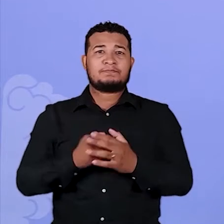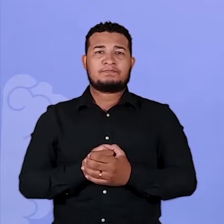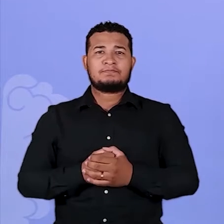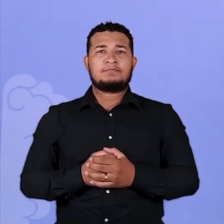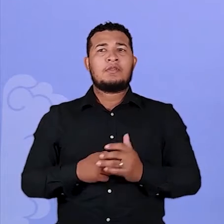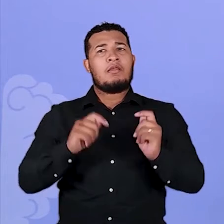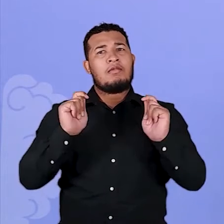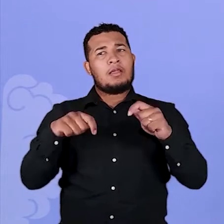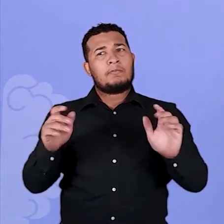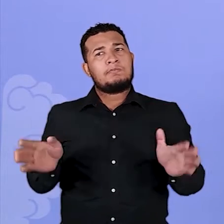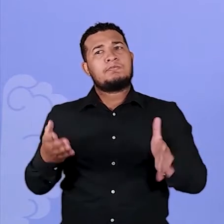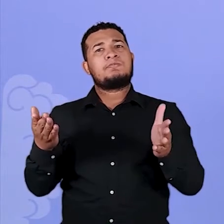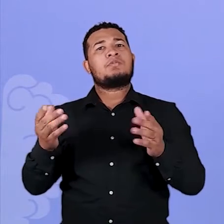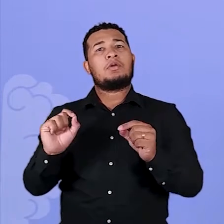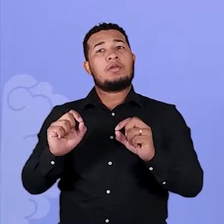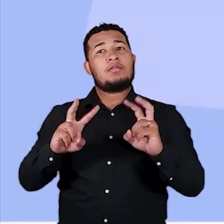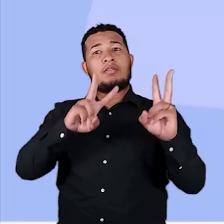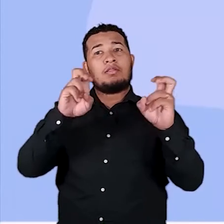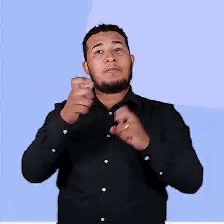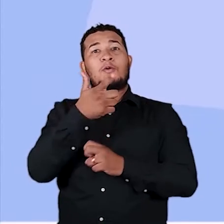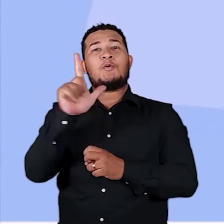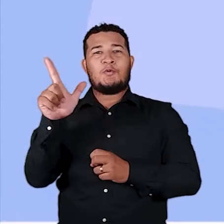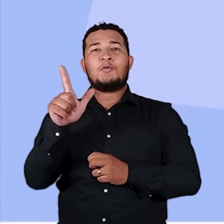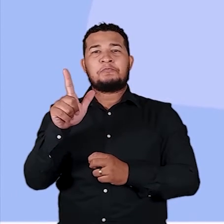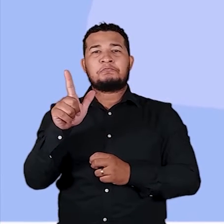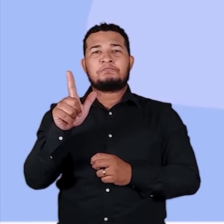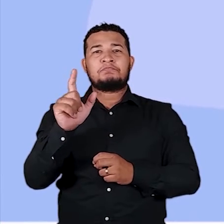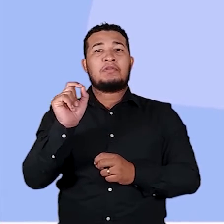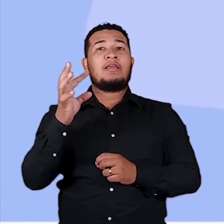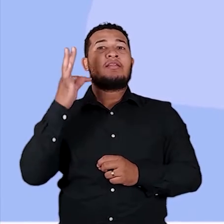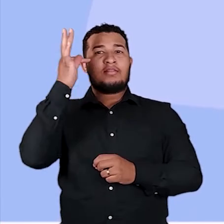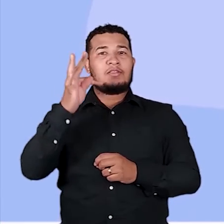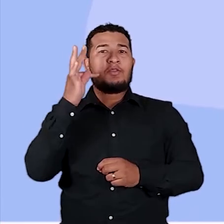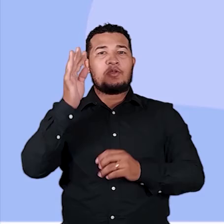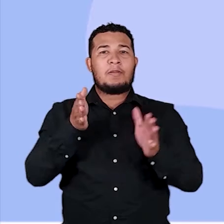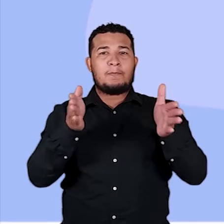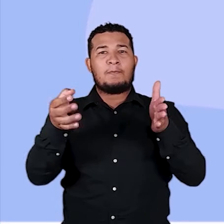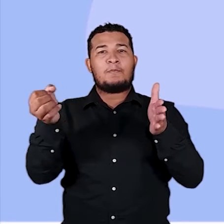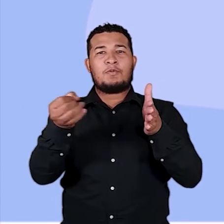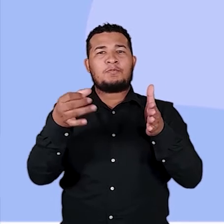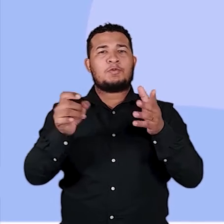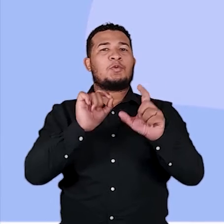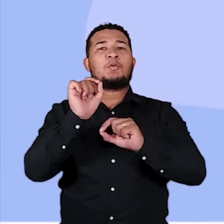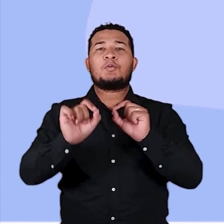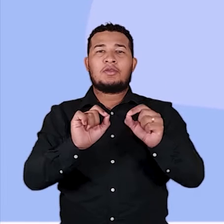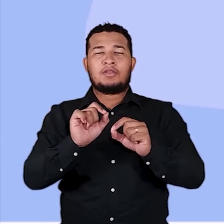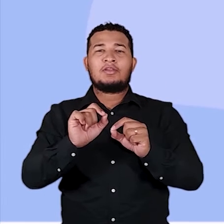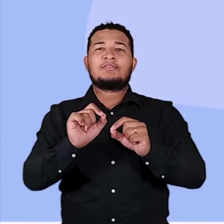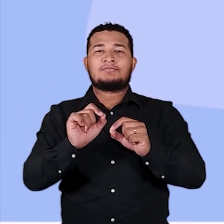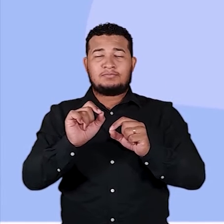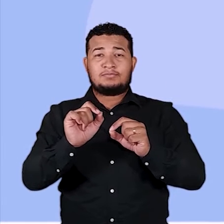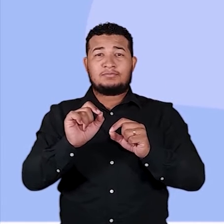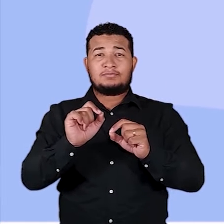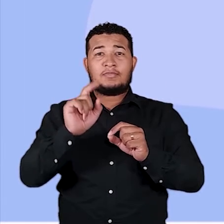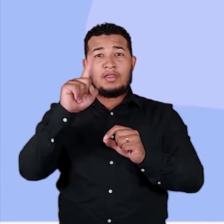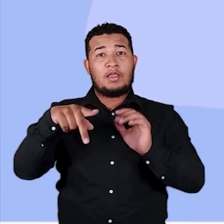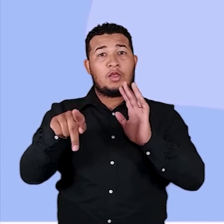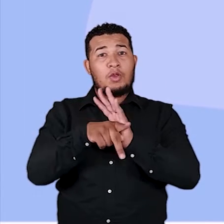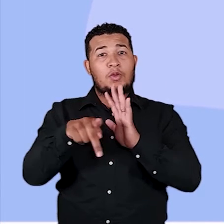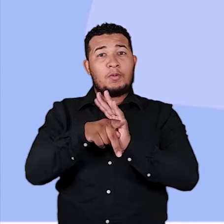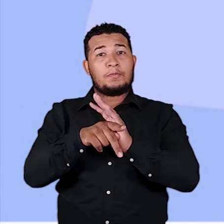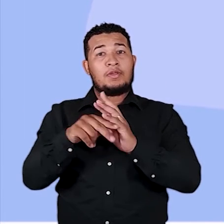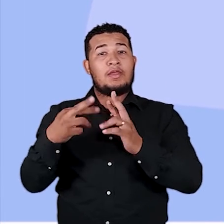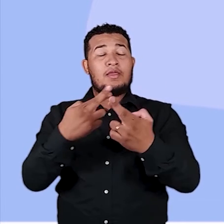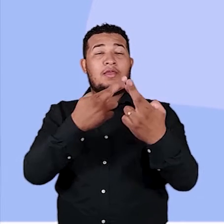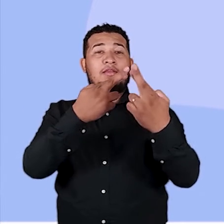isso leva a gente para o próximo assunto da aula, uma outra teoria moderna, que é a questão da